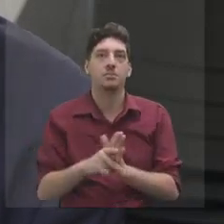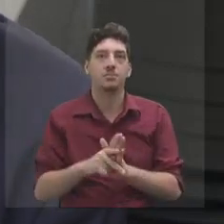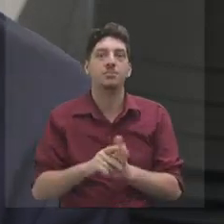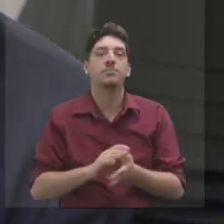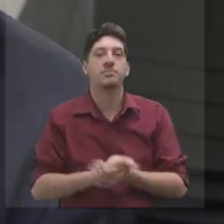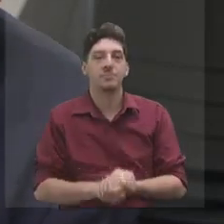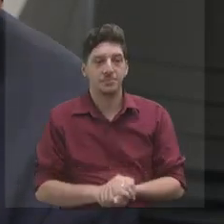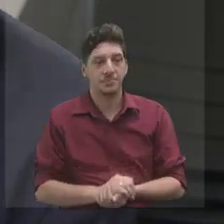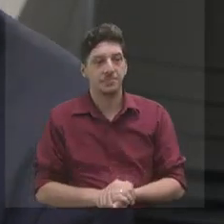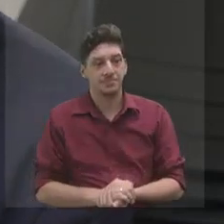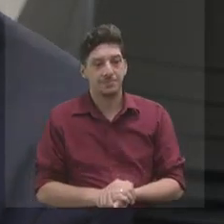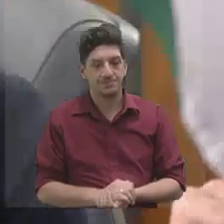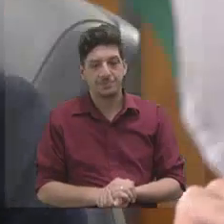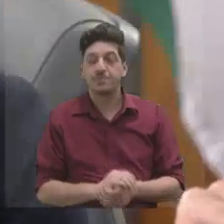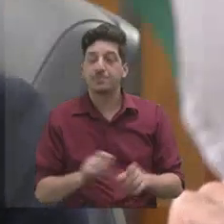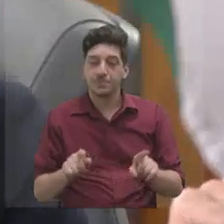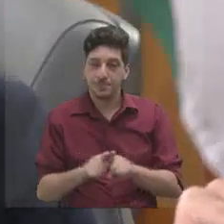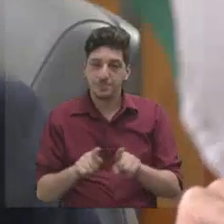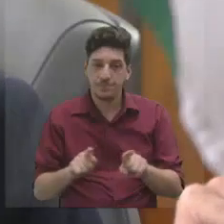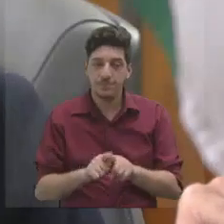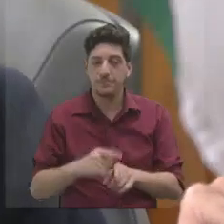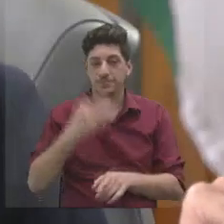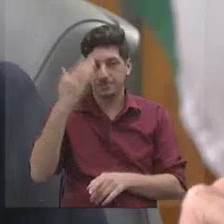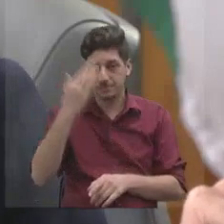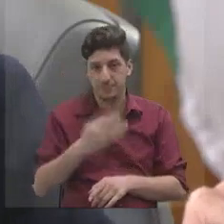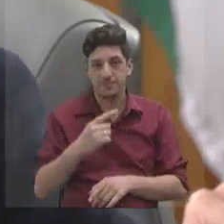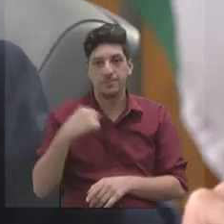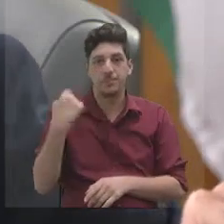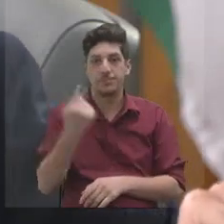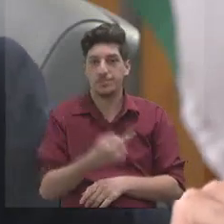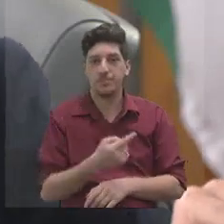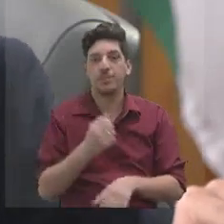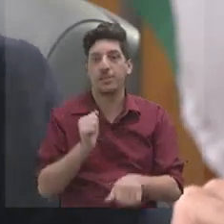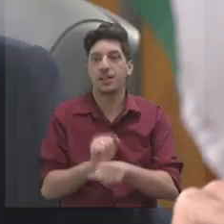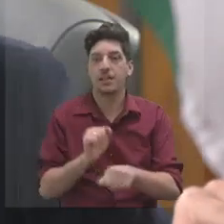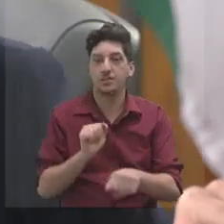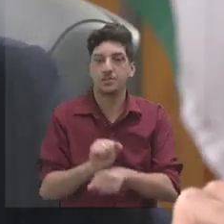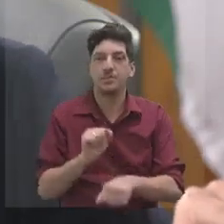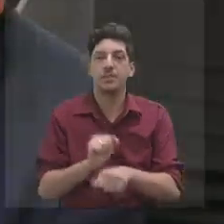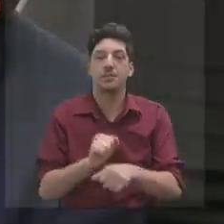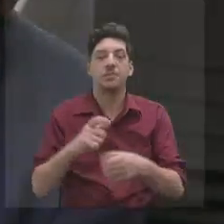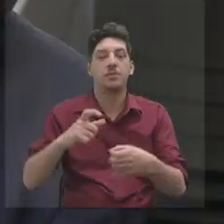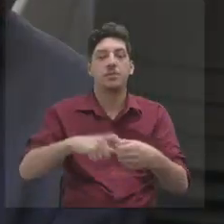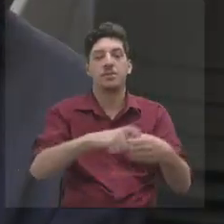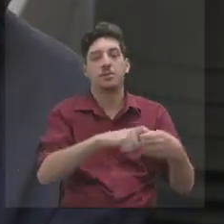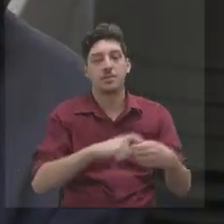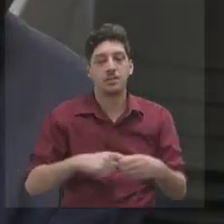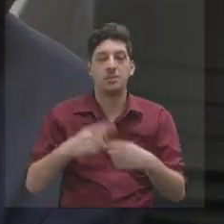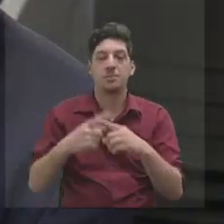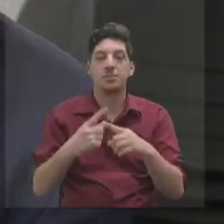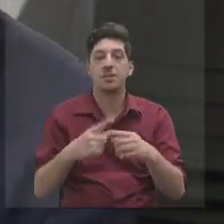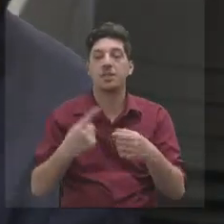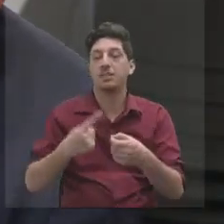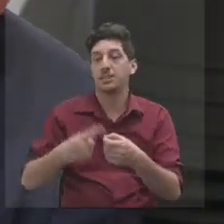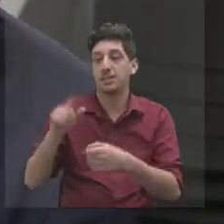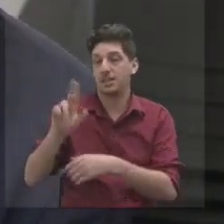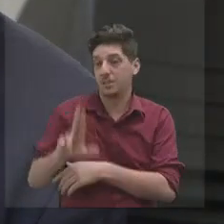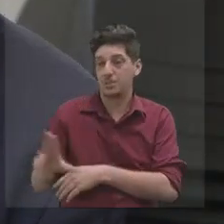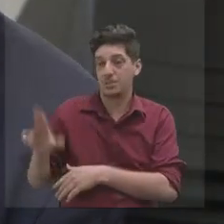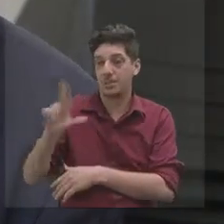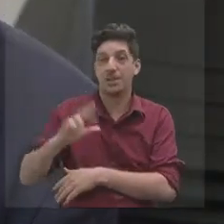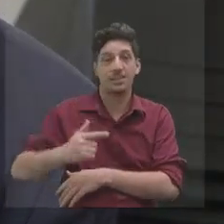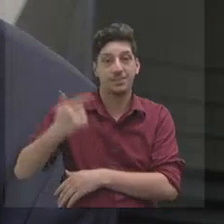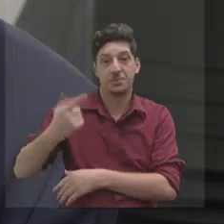e a prova de que nós estamos todos esperando a concessão é que o Uberlândia segunda cidade